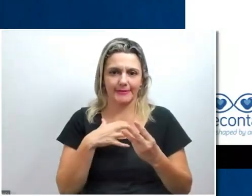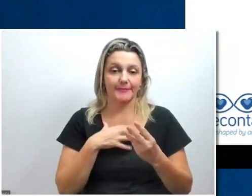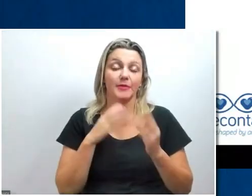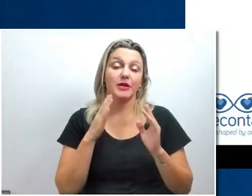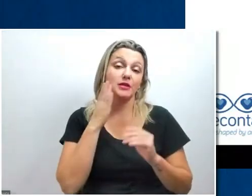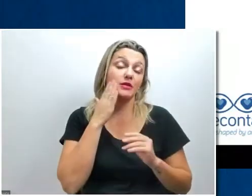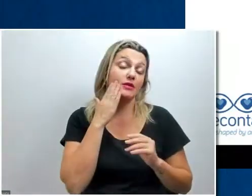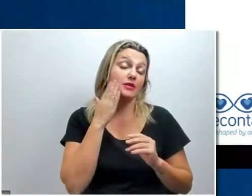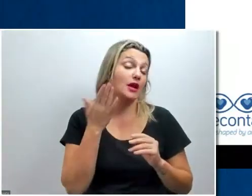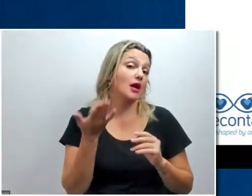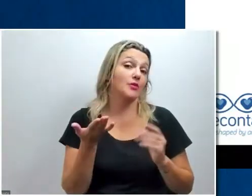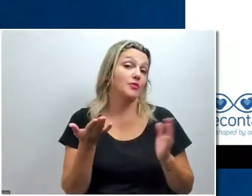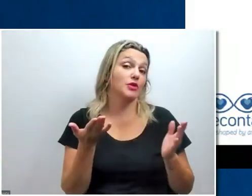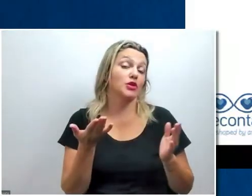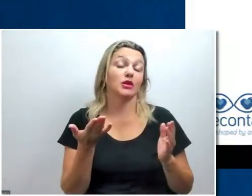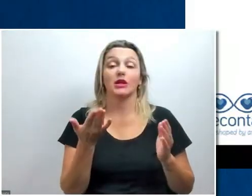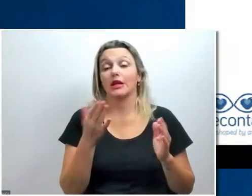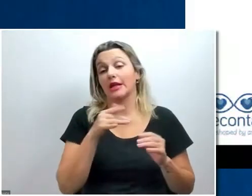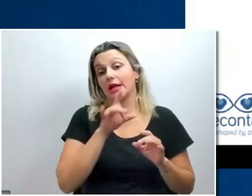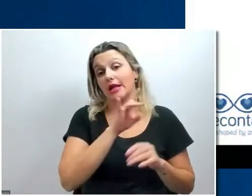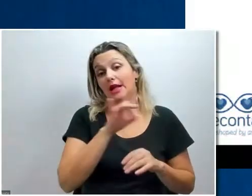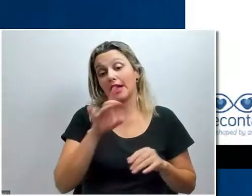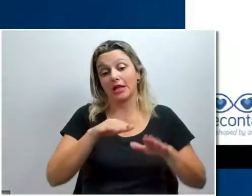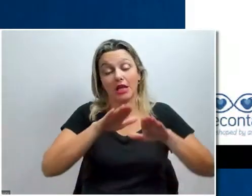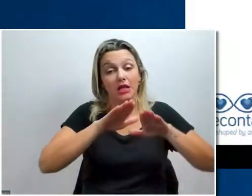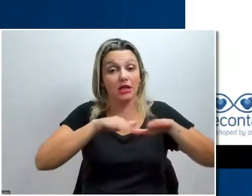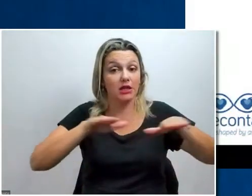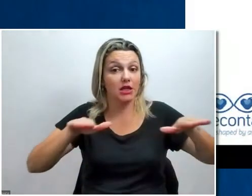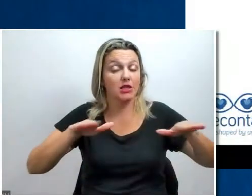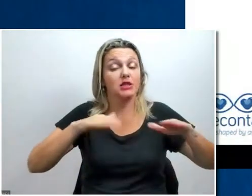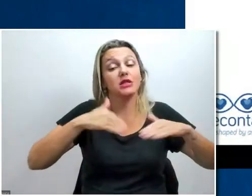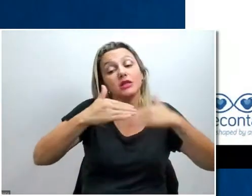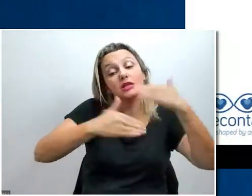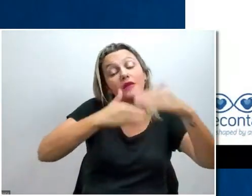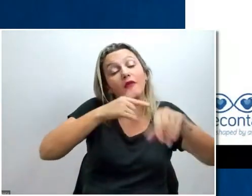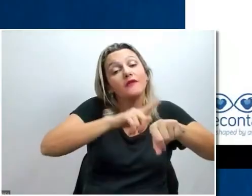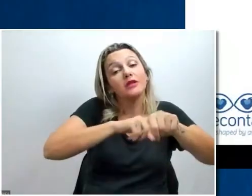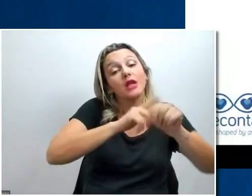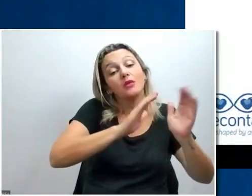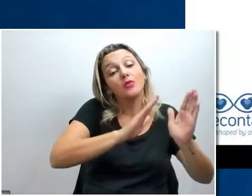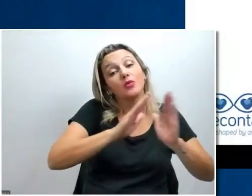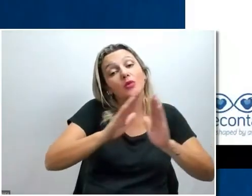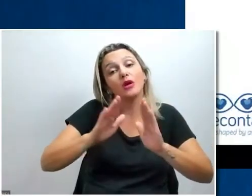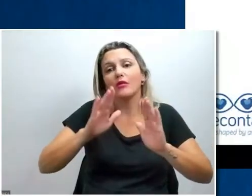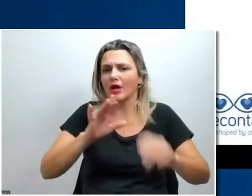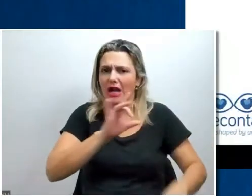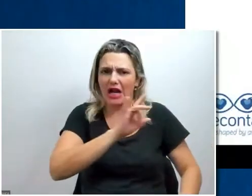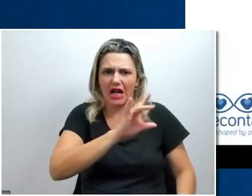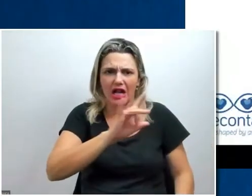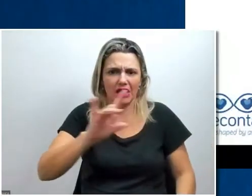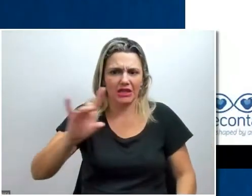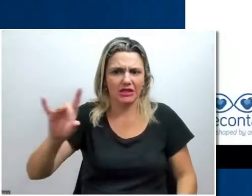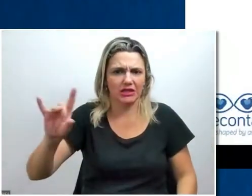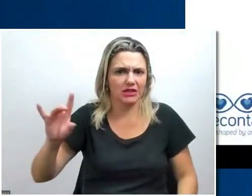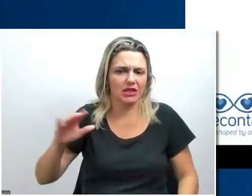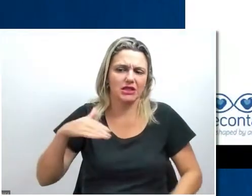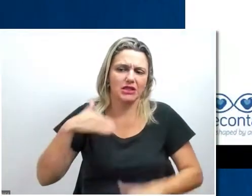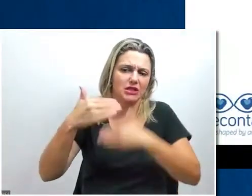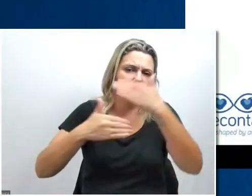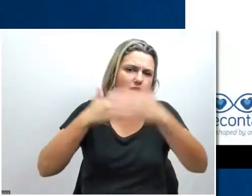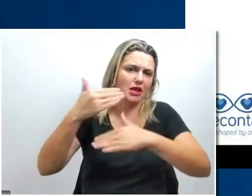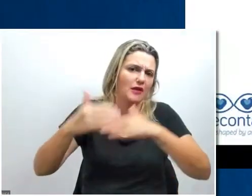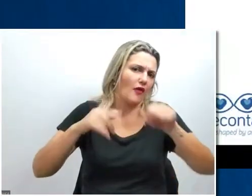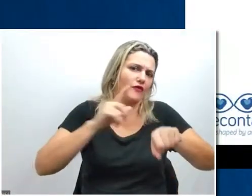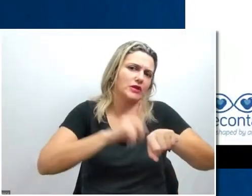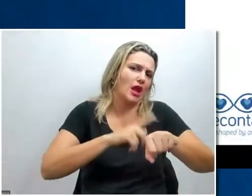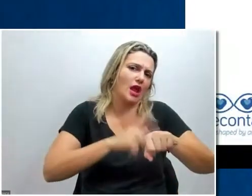criança se desenvolve ao seu tempo, não é? Não, não é. Né? Essa história de que cada um é cada qual e cada um se desenvolve ao seu tempo, né, isso